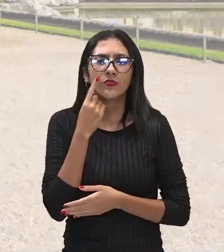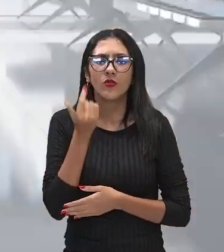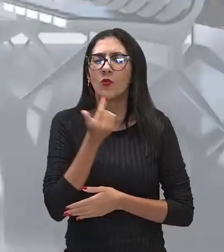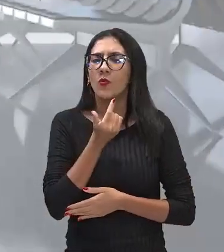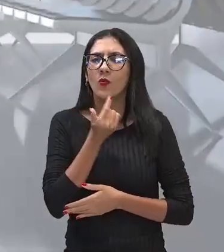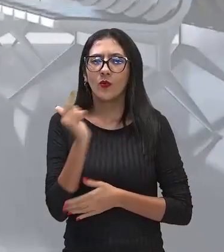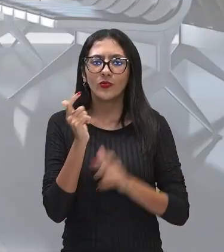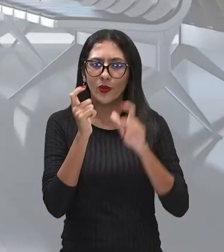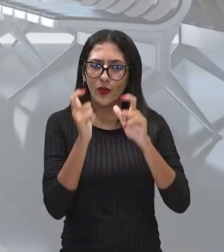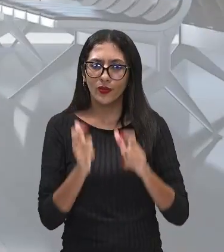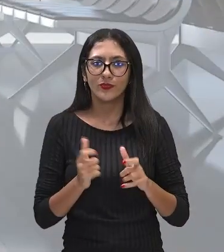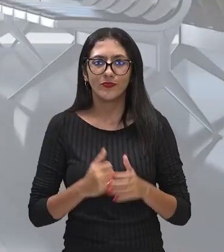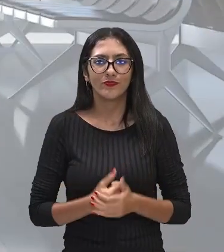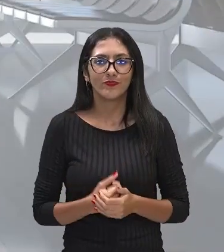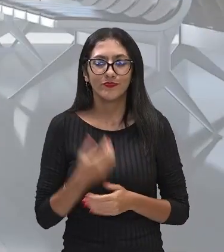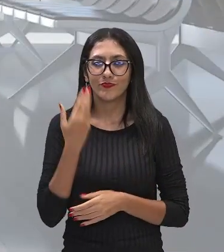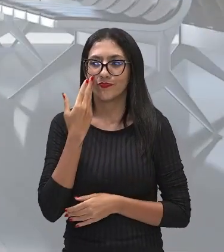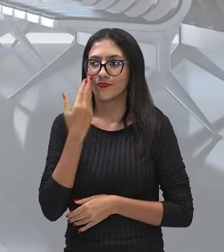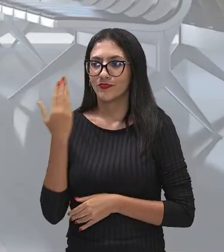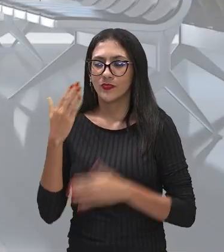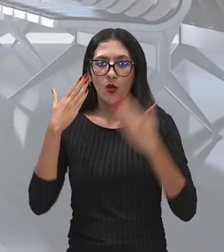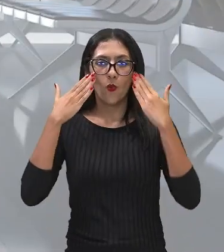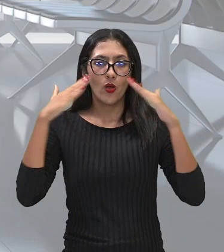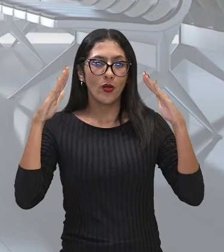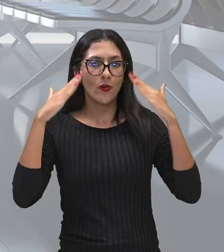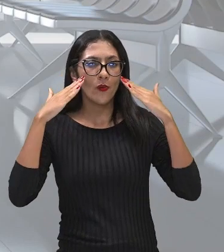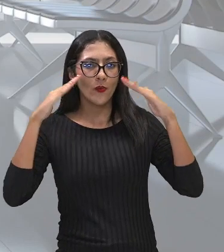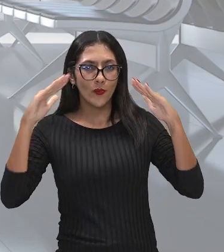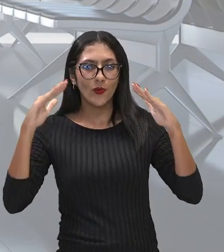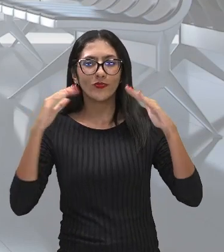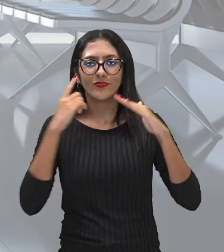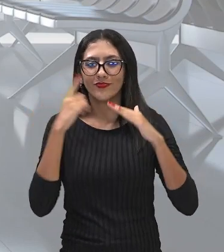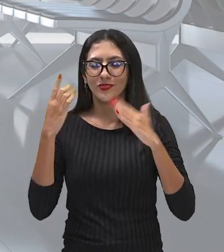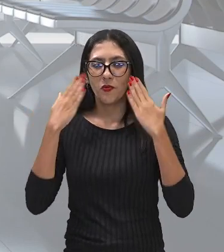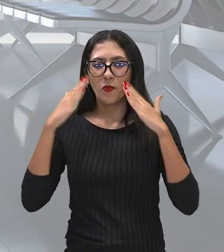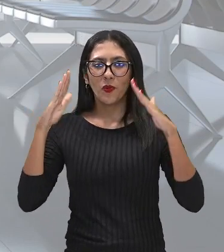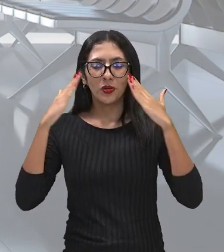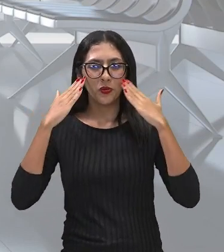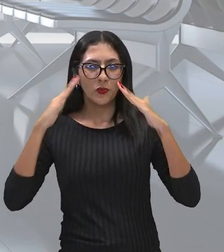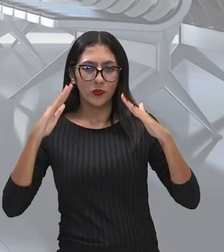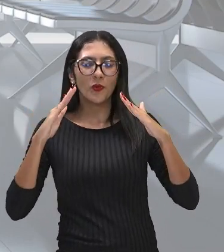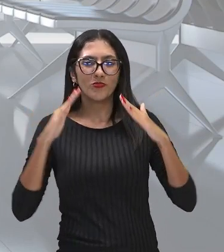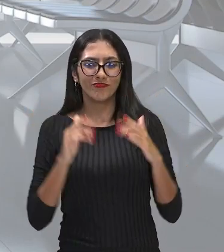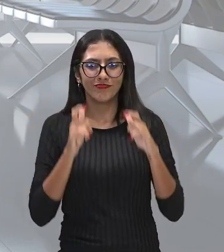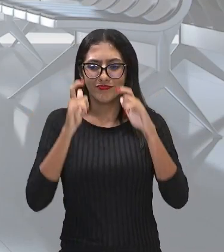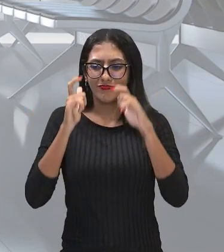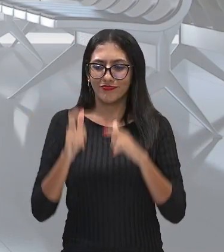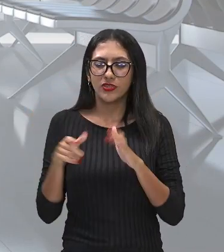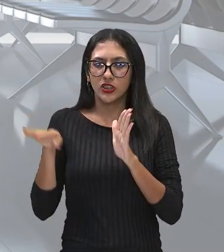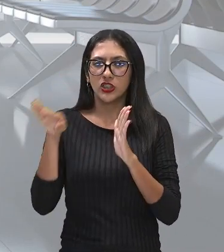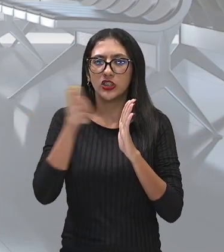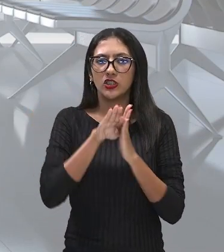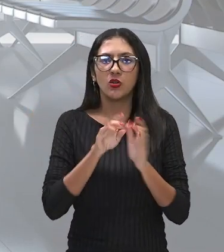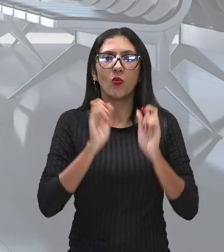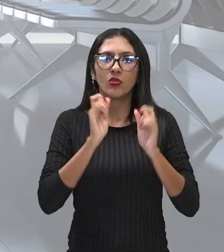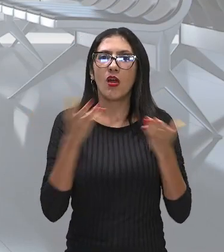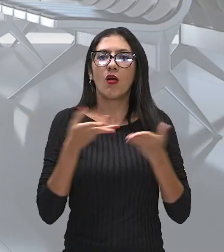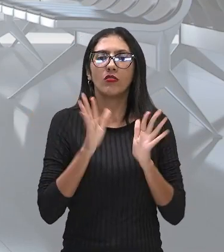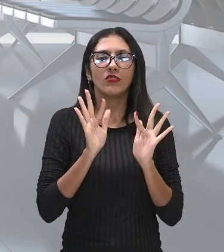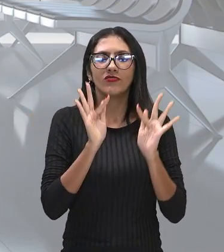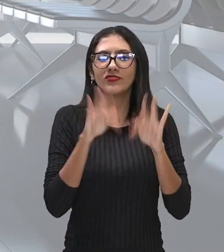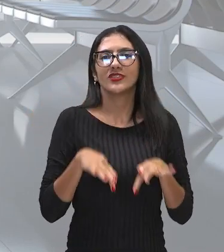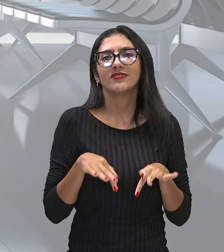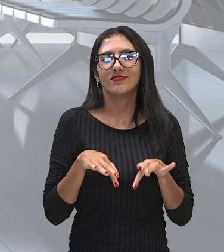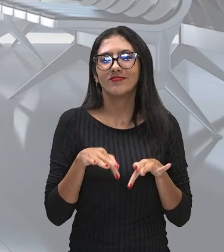comigo. Agora nós chegamos ao aeroporto, não é? Então, quando eu chego ao aeroporto, é o quê? É o fim da viagem. Então,